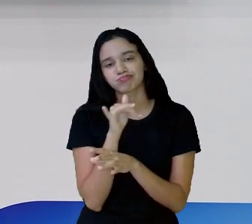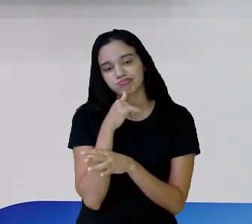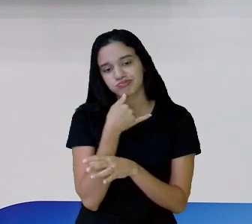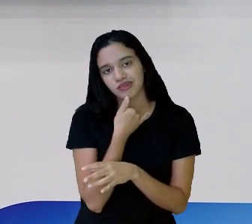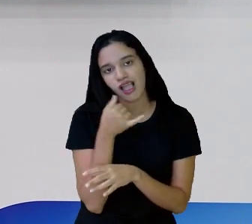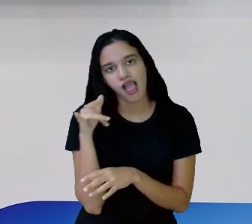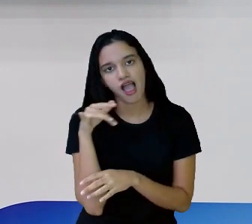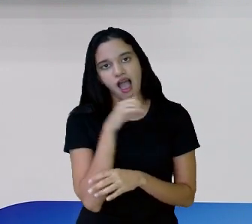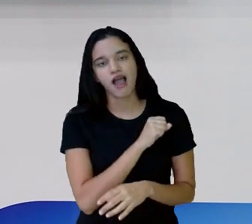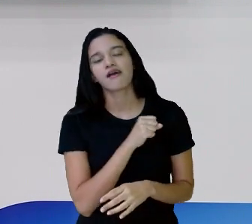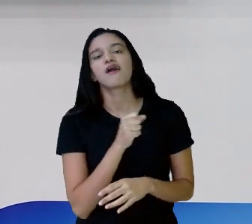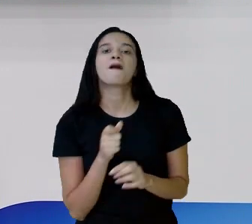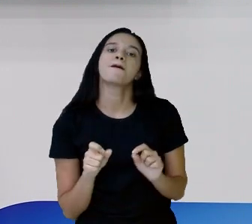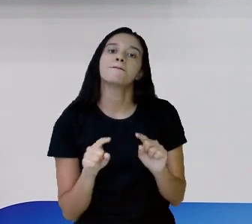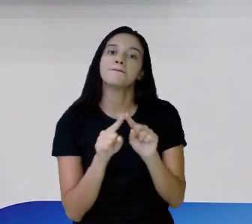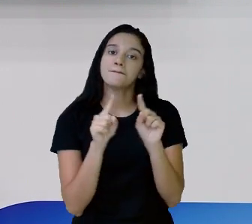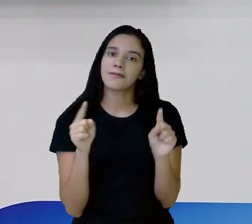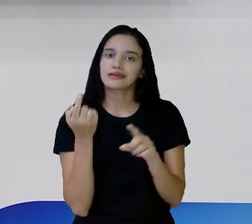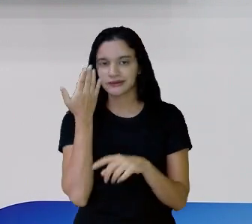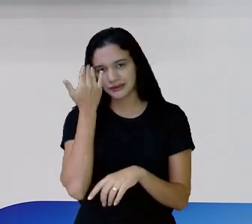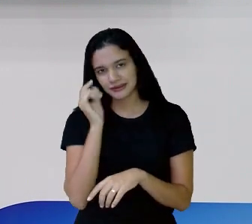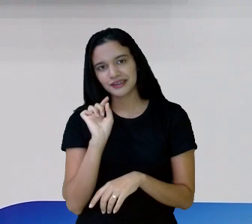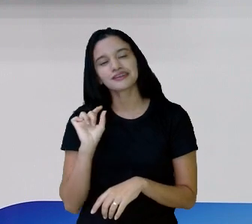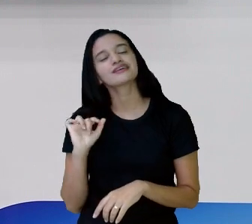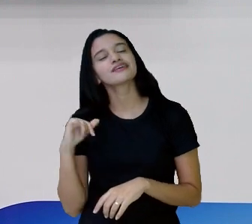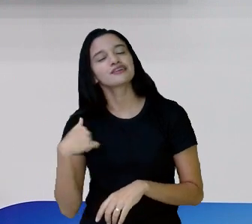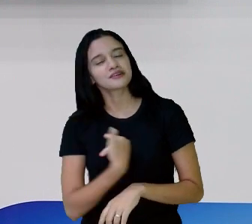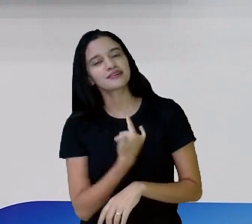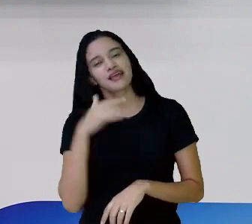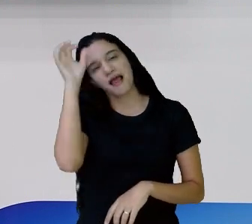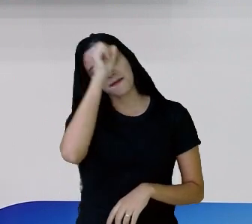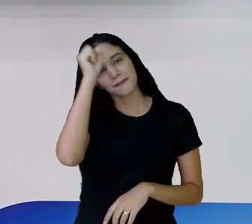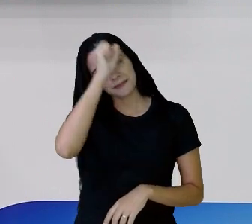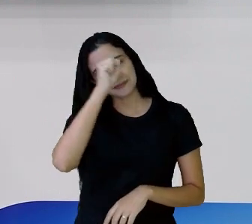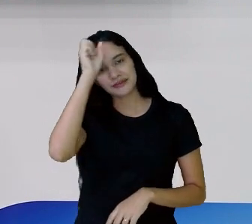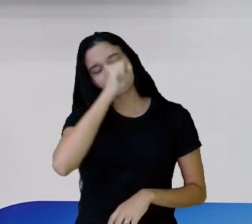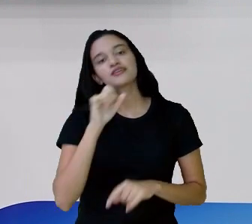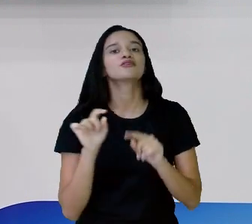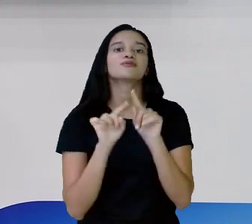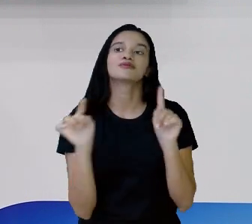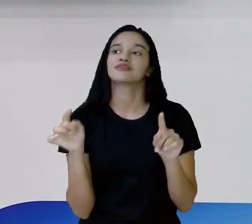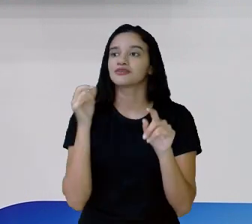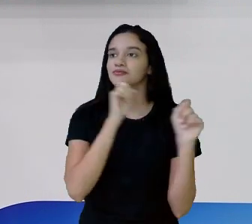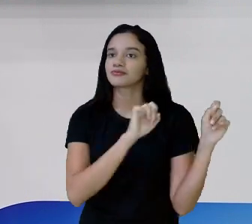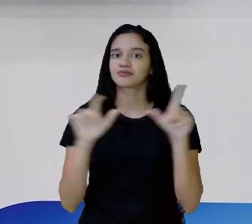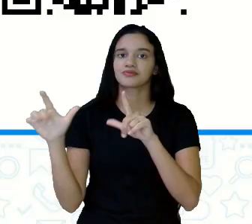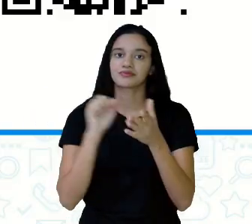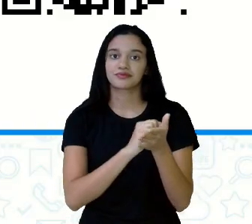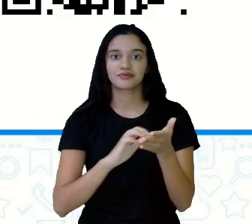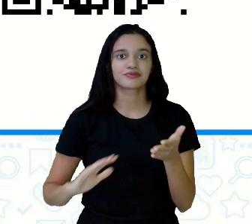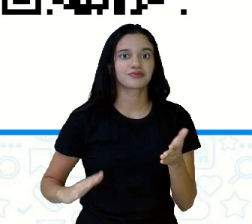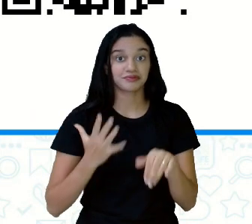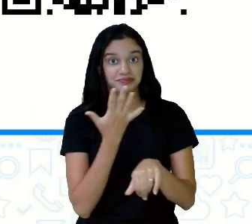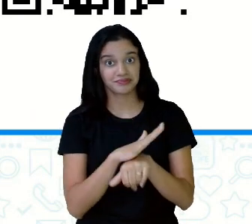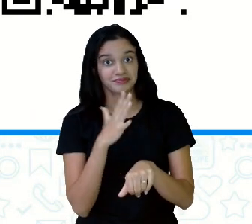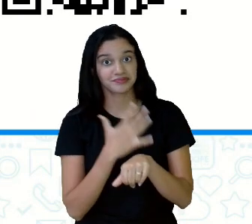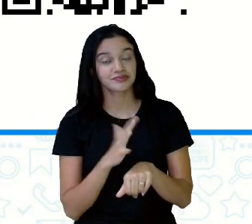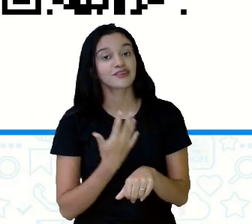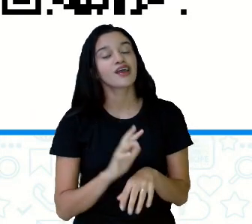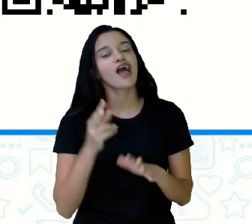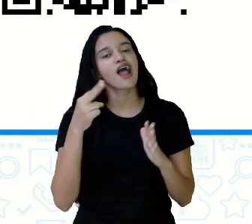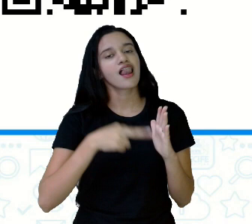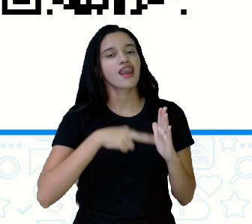passou tão rápido, mas eu sei que deu para a gente aprender várias coisas. Mas deixa eu passar a nossa atividade. Você vai